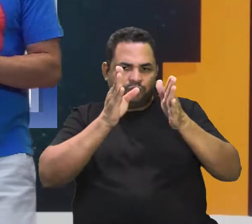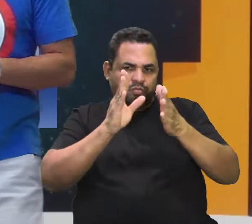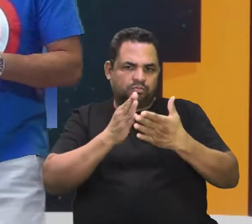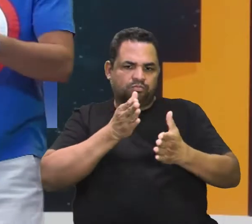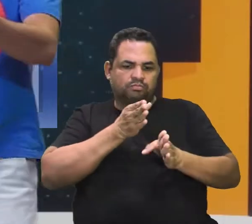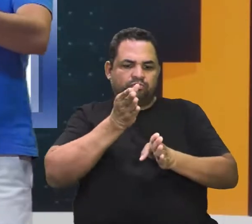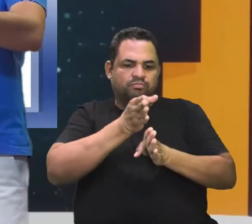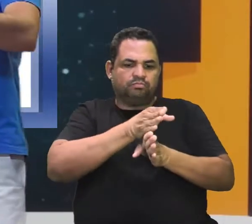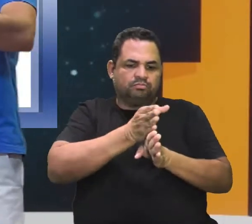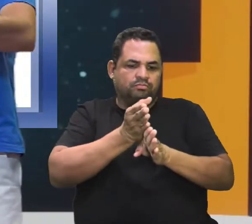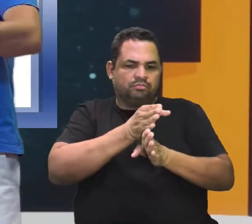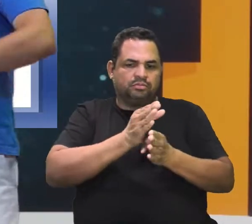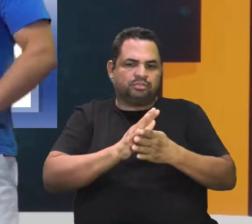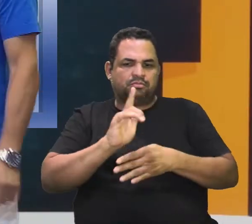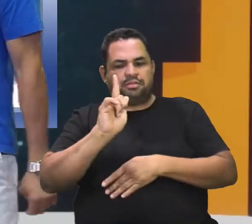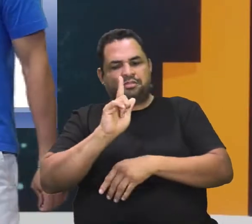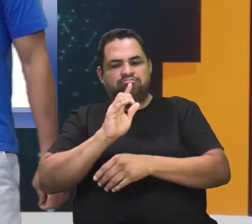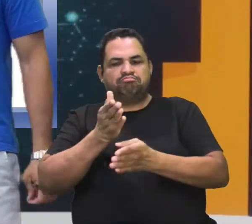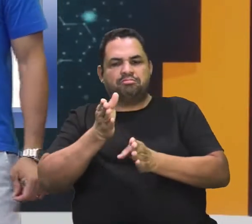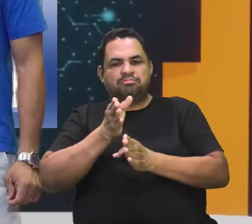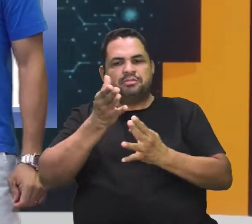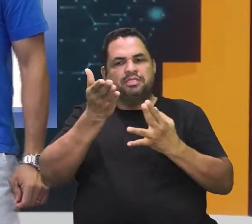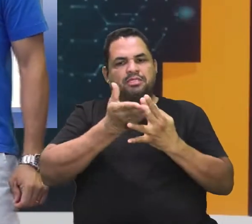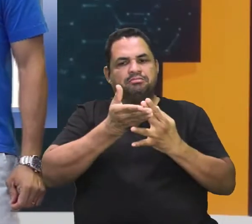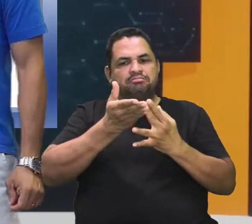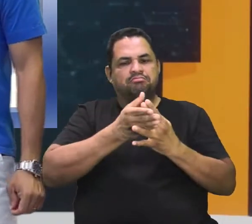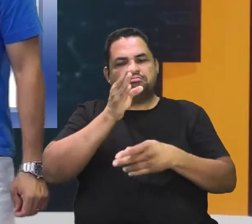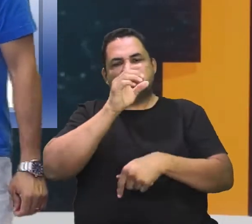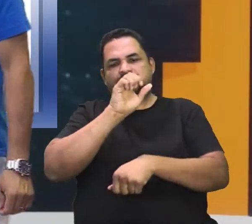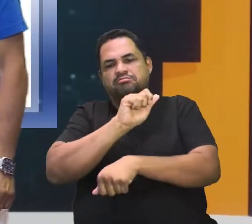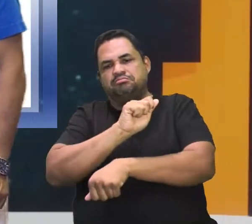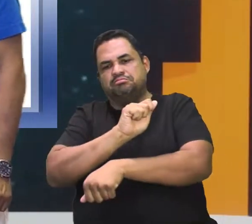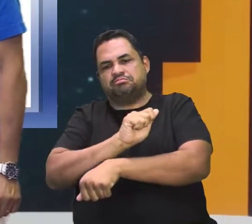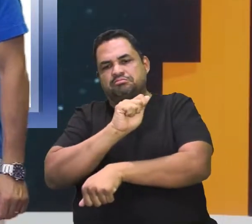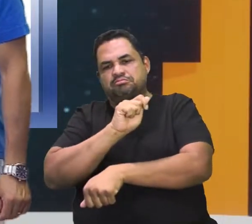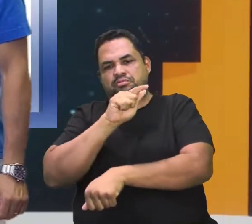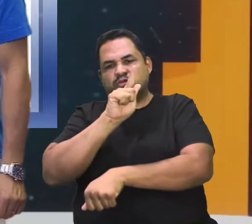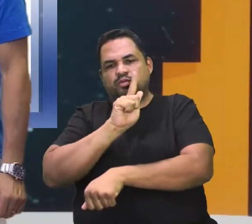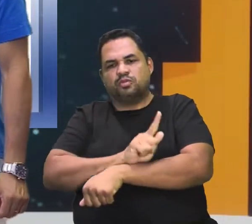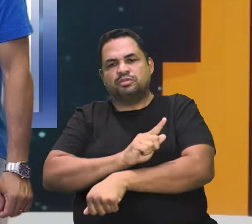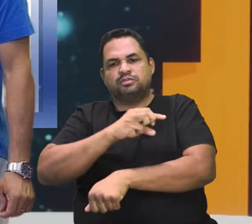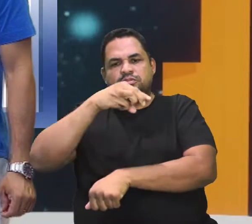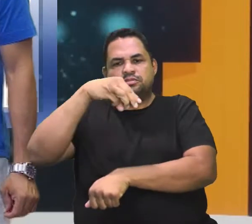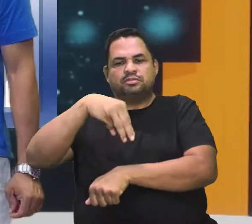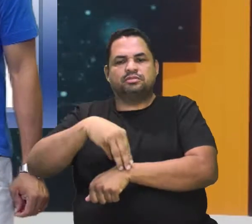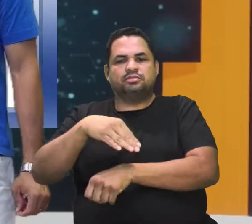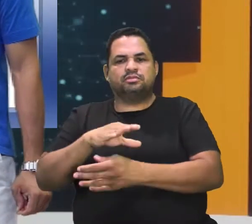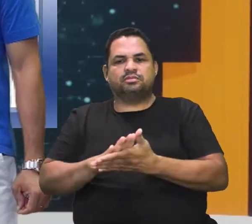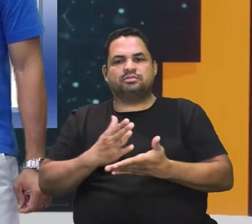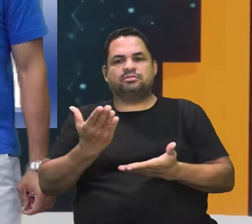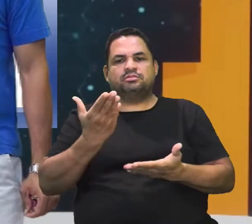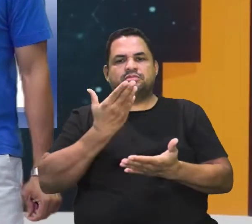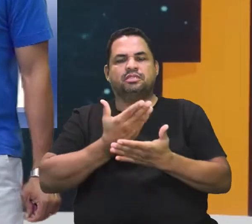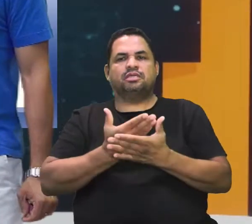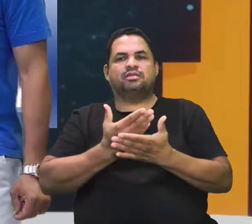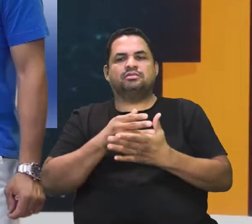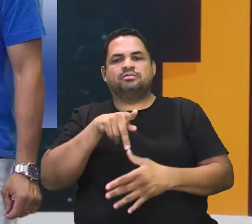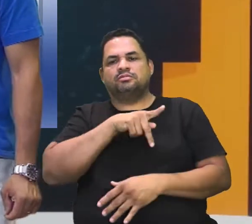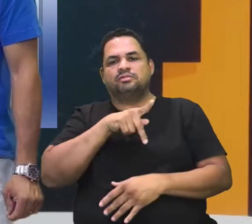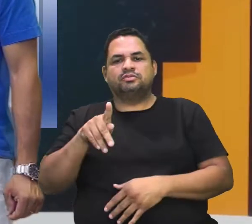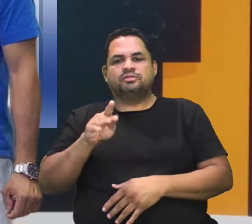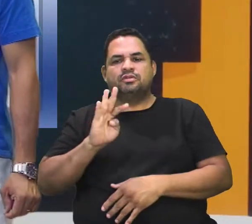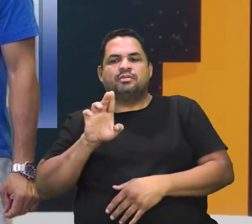né, entre Extrema e Guajará, eu passei e estava tendo aula. E era a aula do Beto, na época o Beto